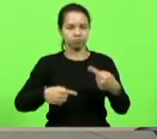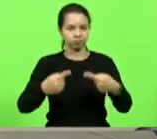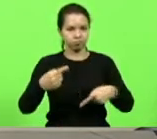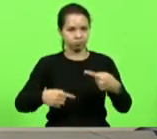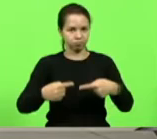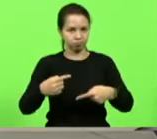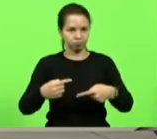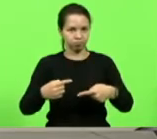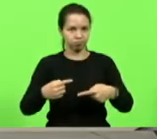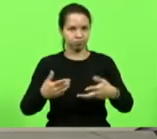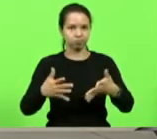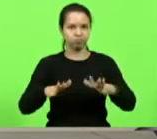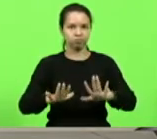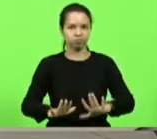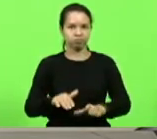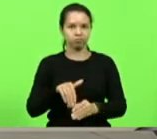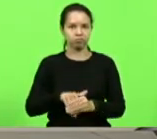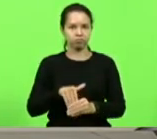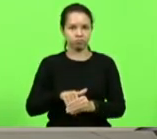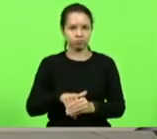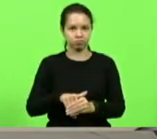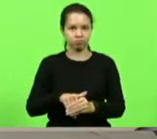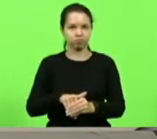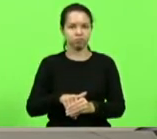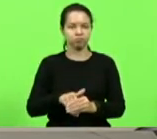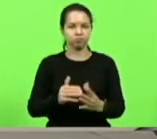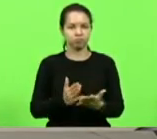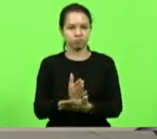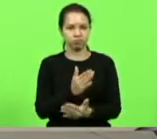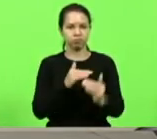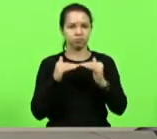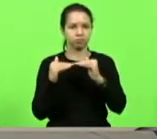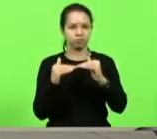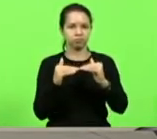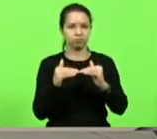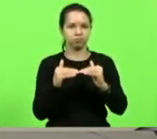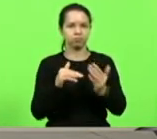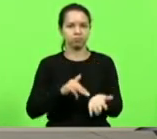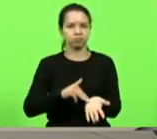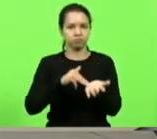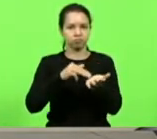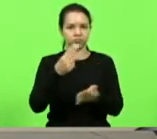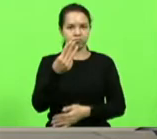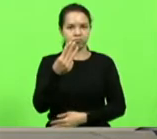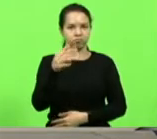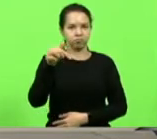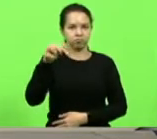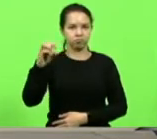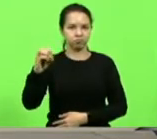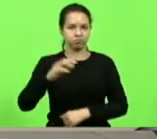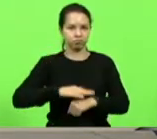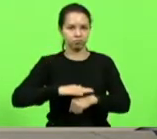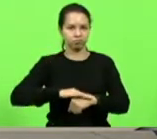aprovam, permaneçam como se encontram. Aprovado por unanimidade. Moção 370, autor deputado Jessé